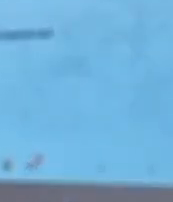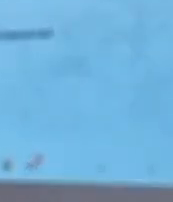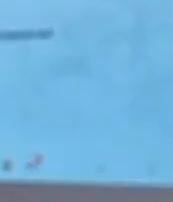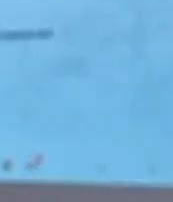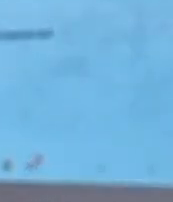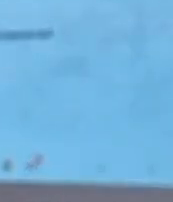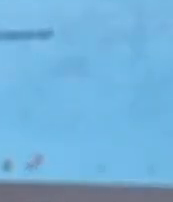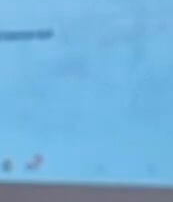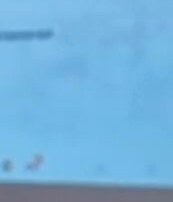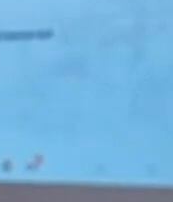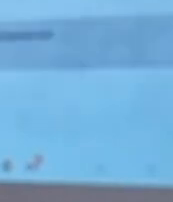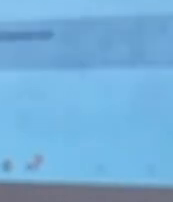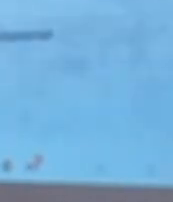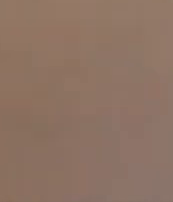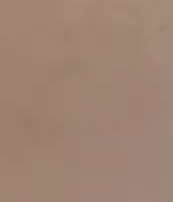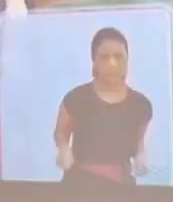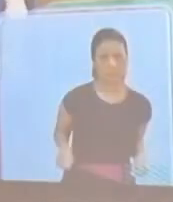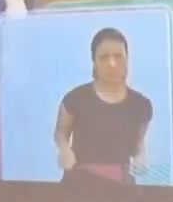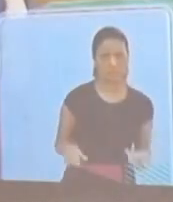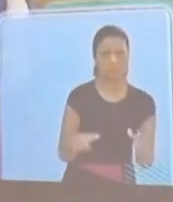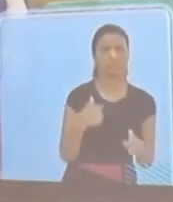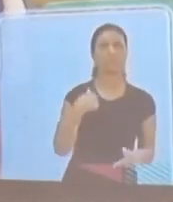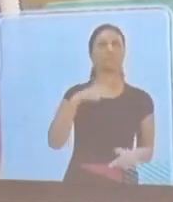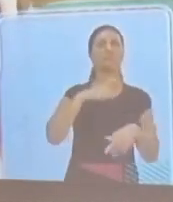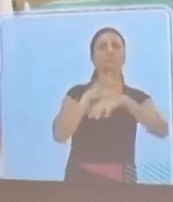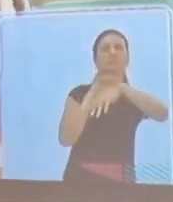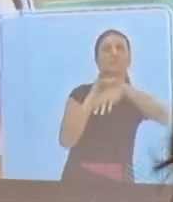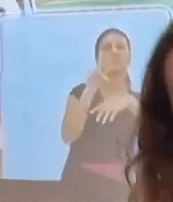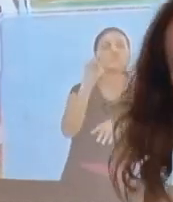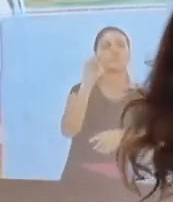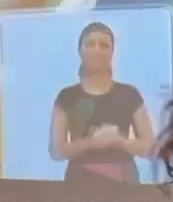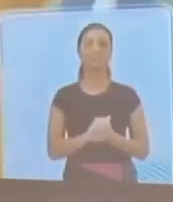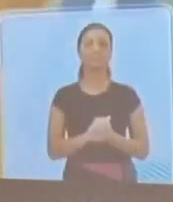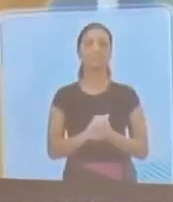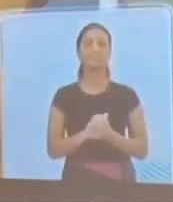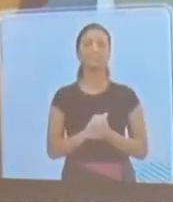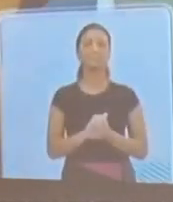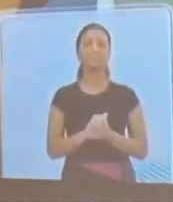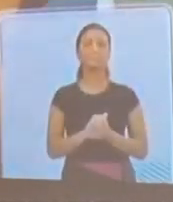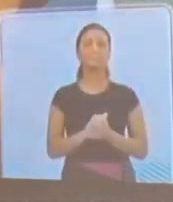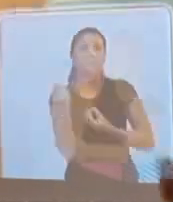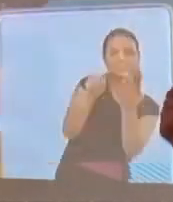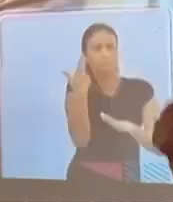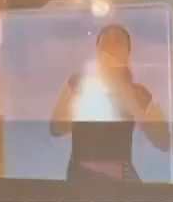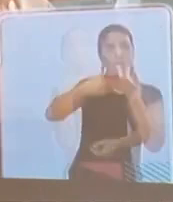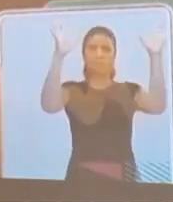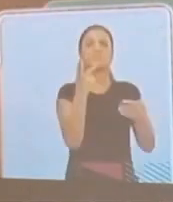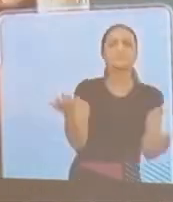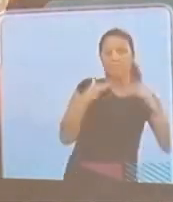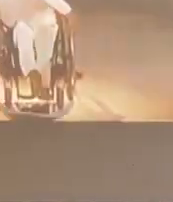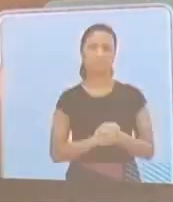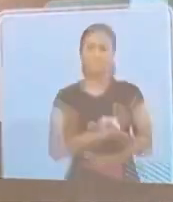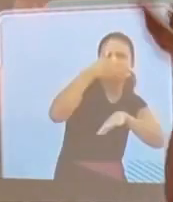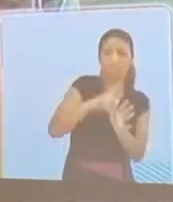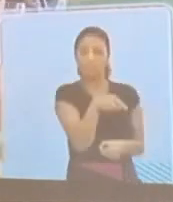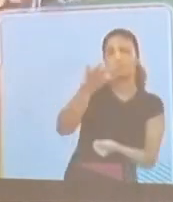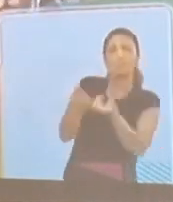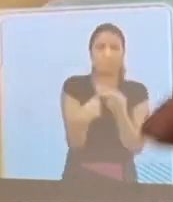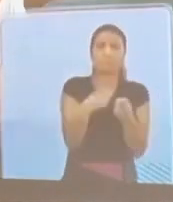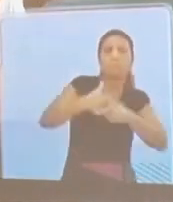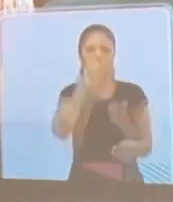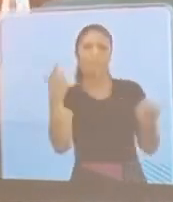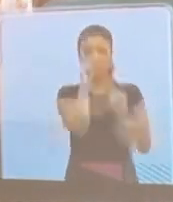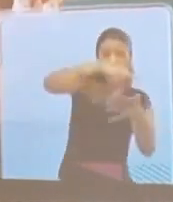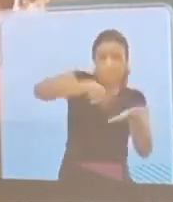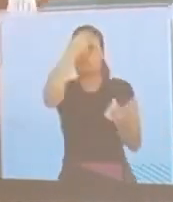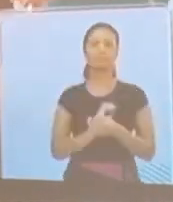Esse vídeo aí tem no YouTube? Tem. É do Grande Especial. Aí tem depoimento da Moira, tem o depoimento